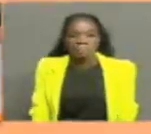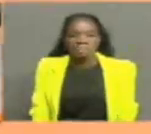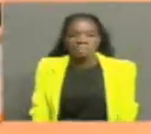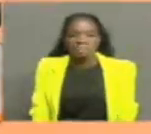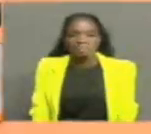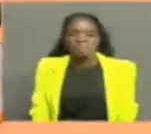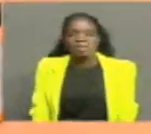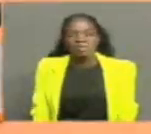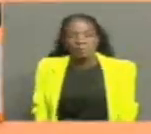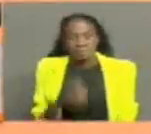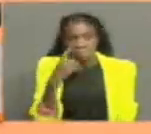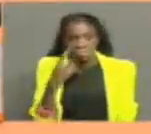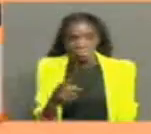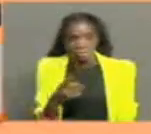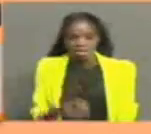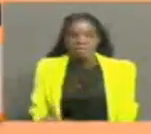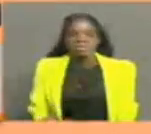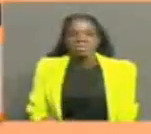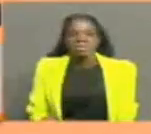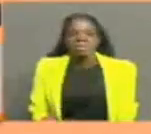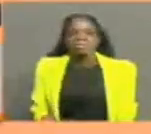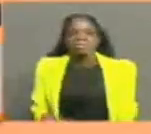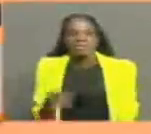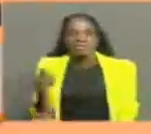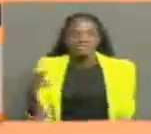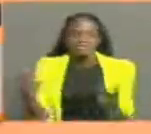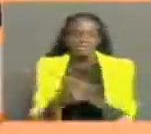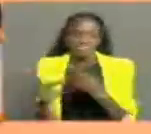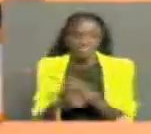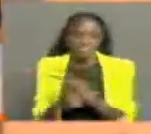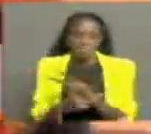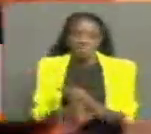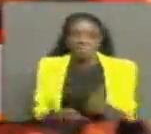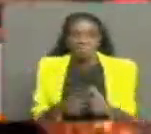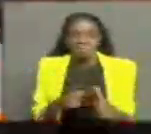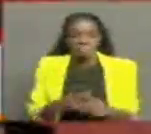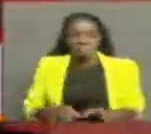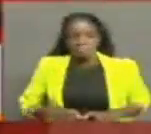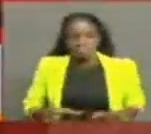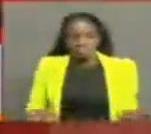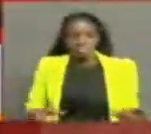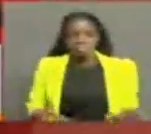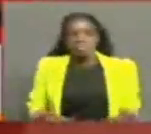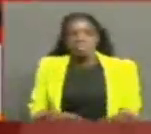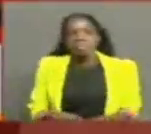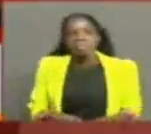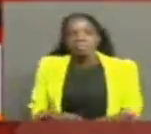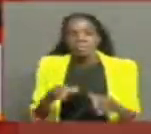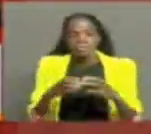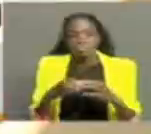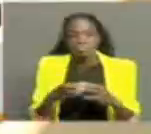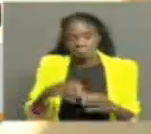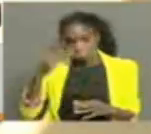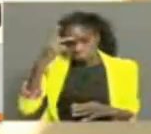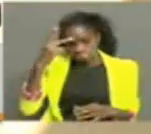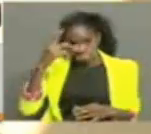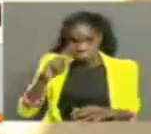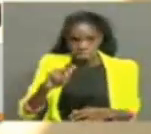Bairro Sagrada Esperança, distrito urbano da Estalagem. O primeiro secretário do MPLA em Luanda confraternizou com